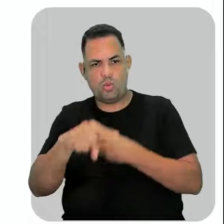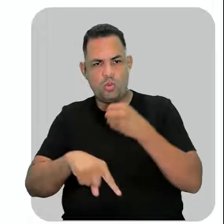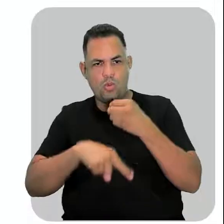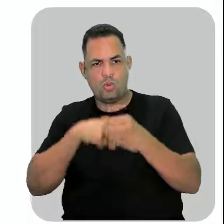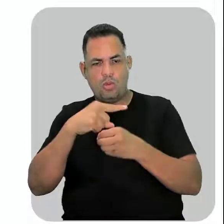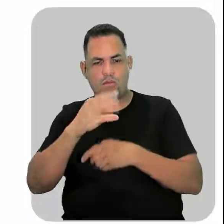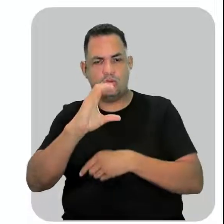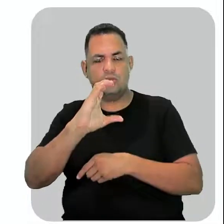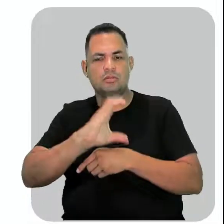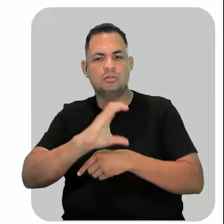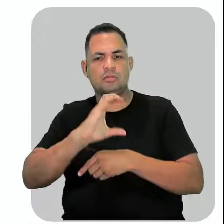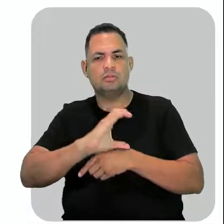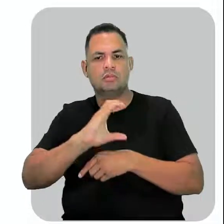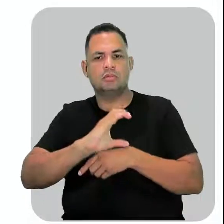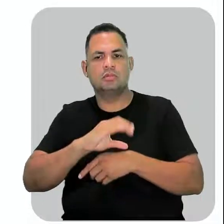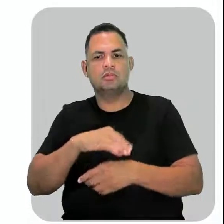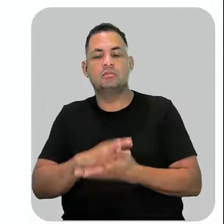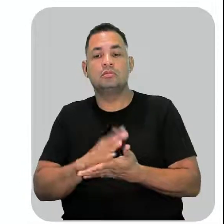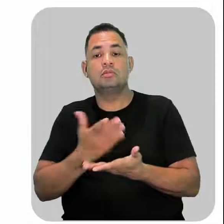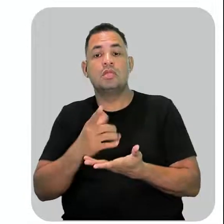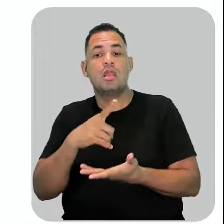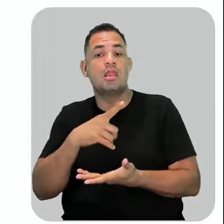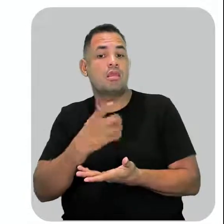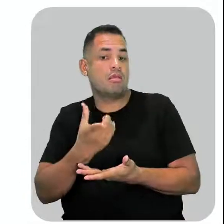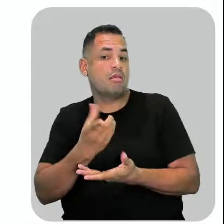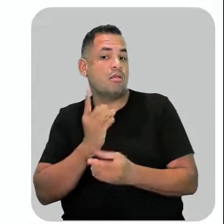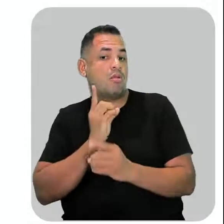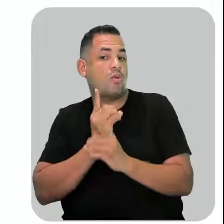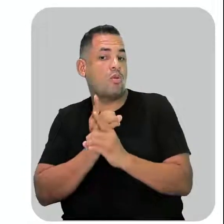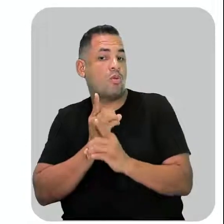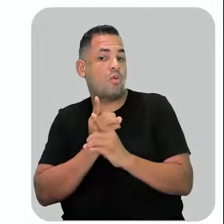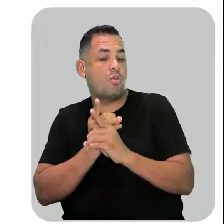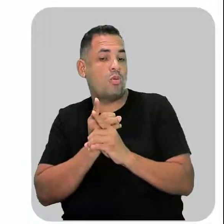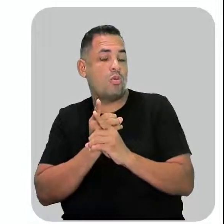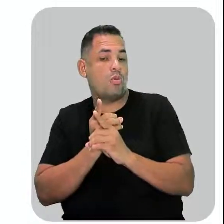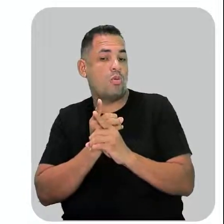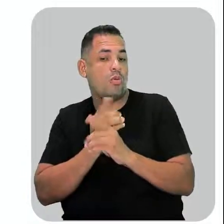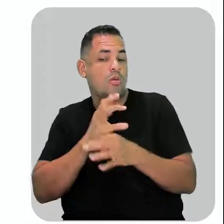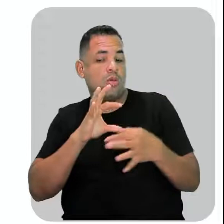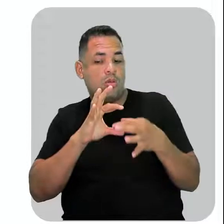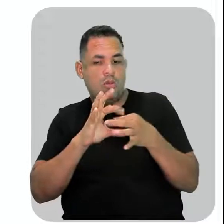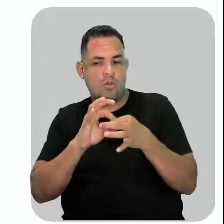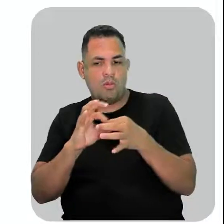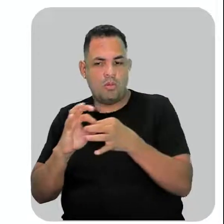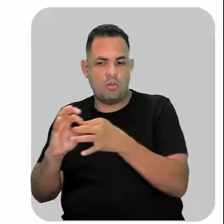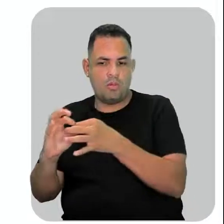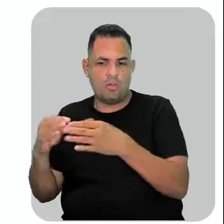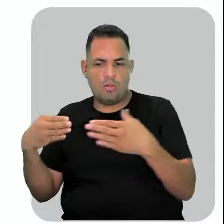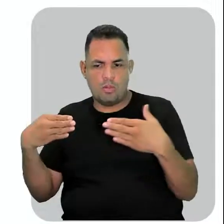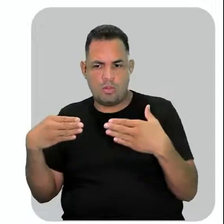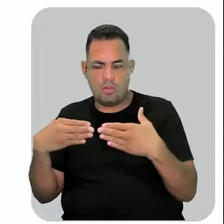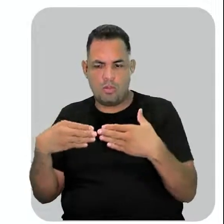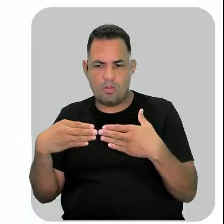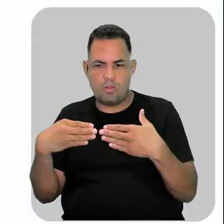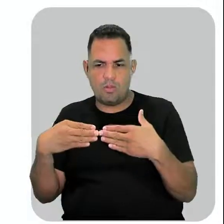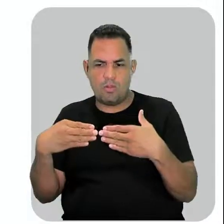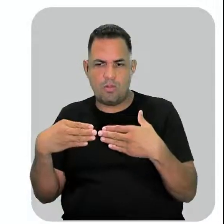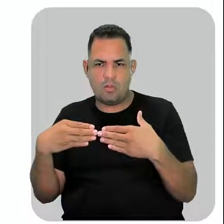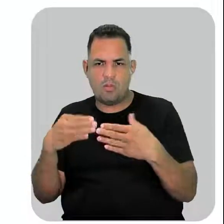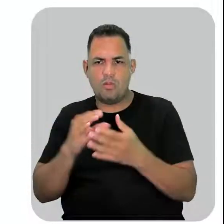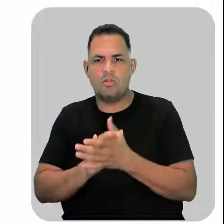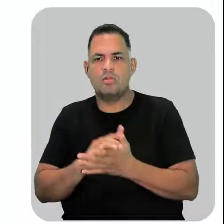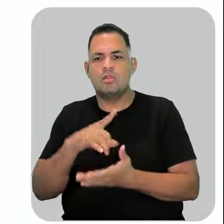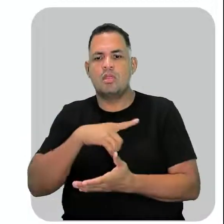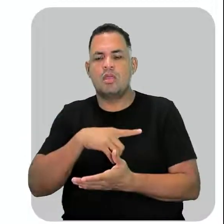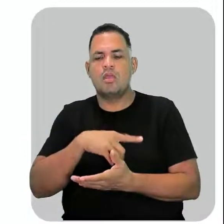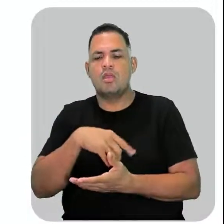a fórmula molecular de uma cadeia fechada com 8 átomos de carbono.